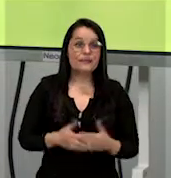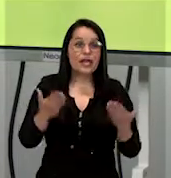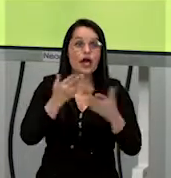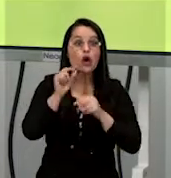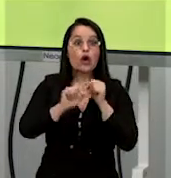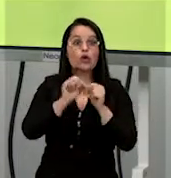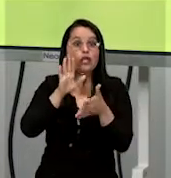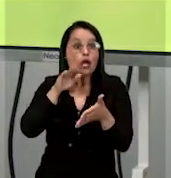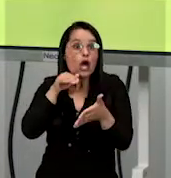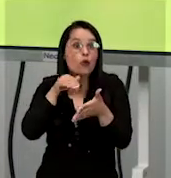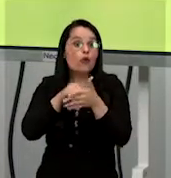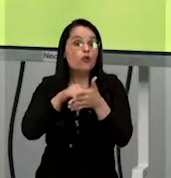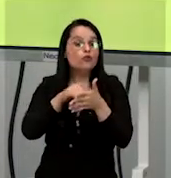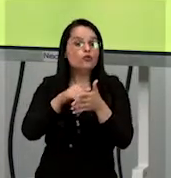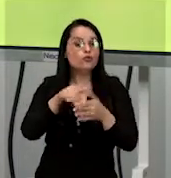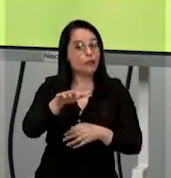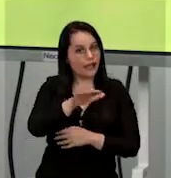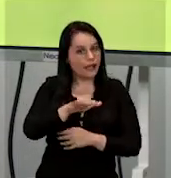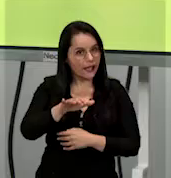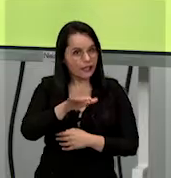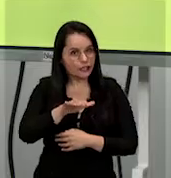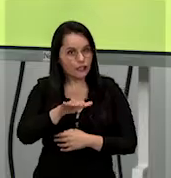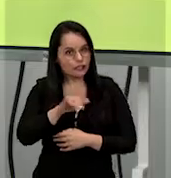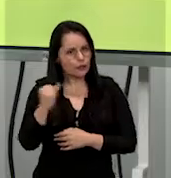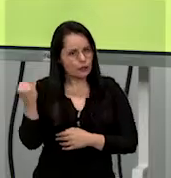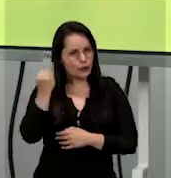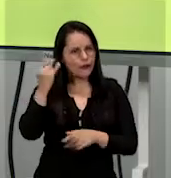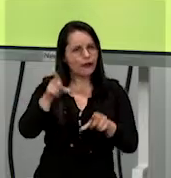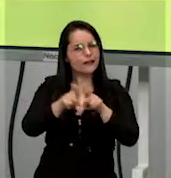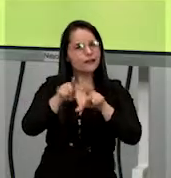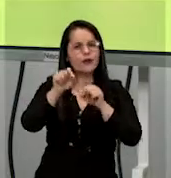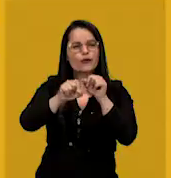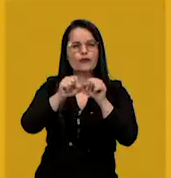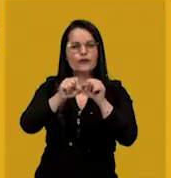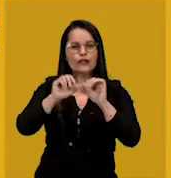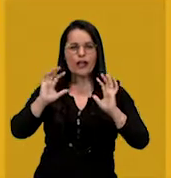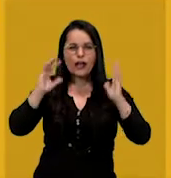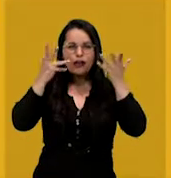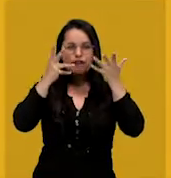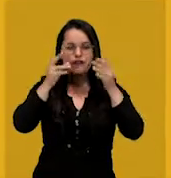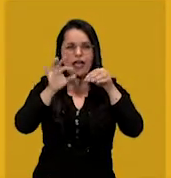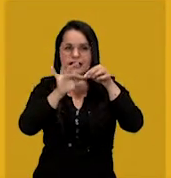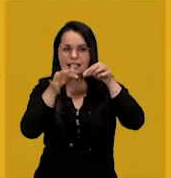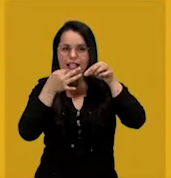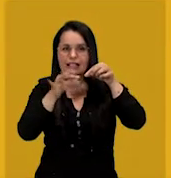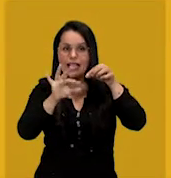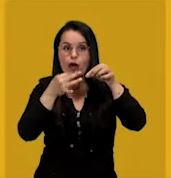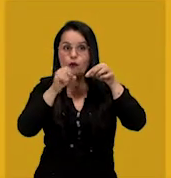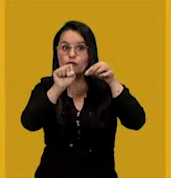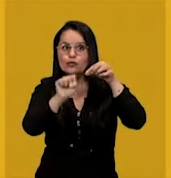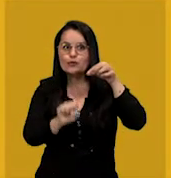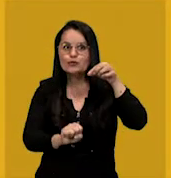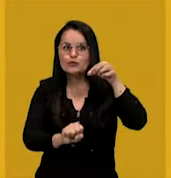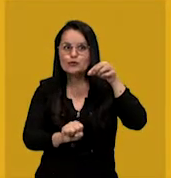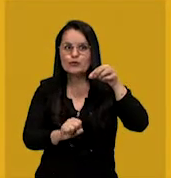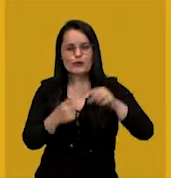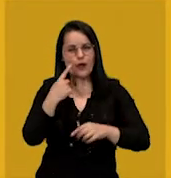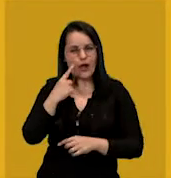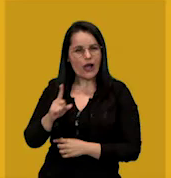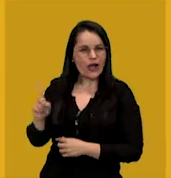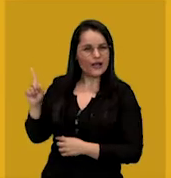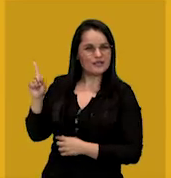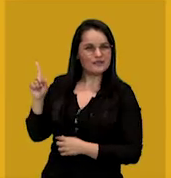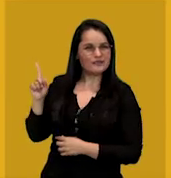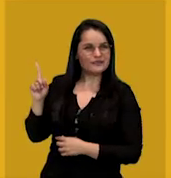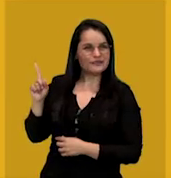Agora, nossa última região, e não menos importante, a festa da uva representa a região sul. A